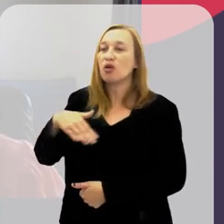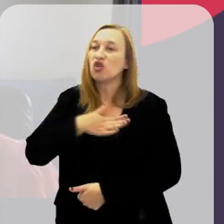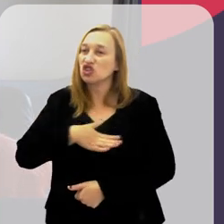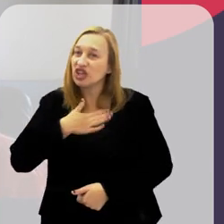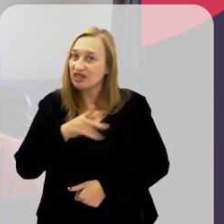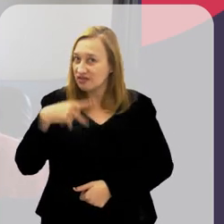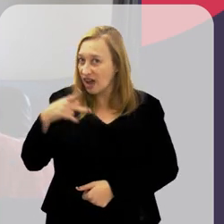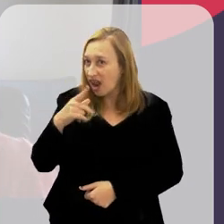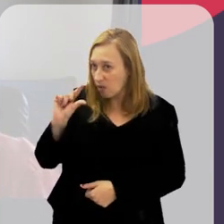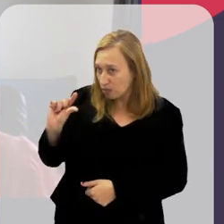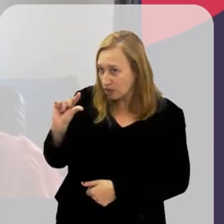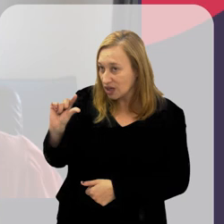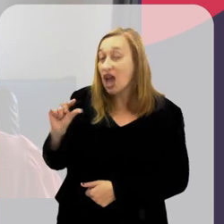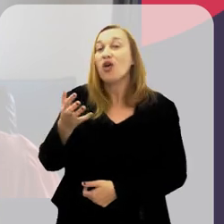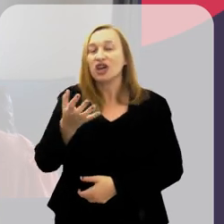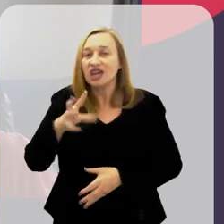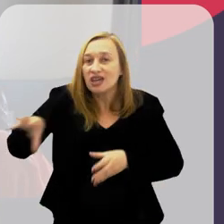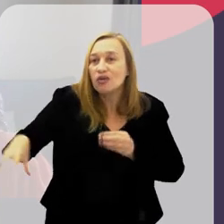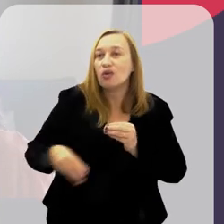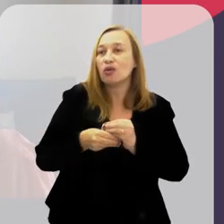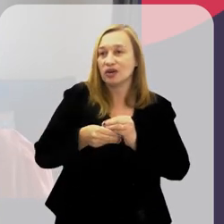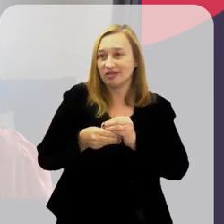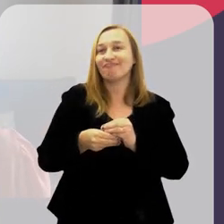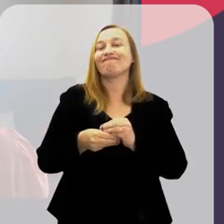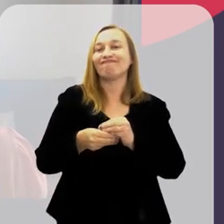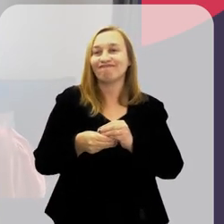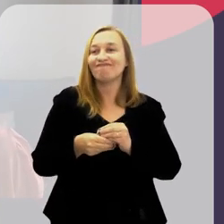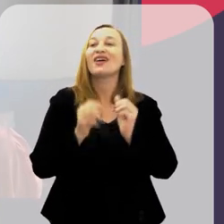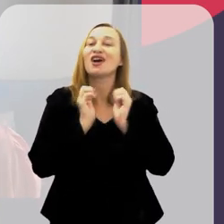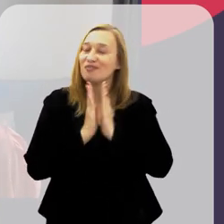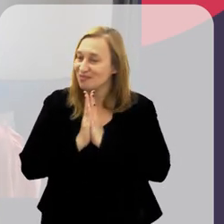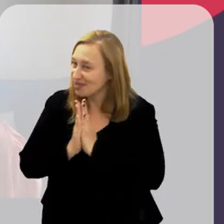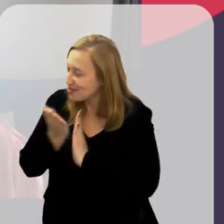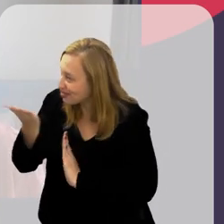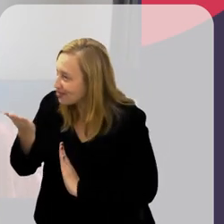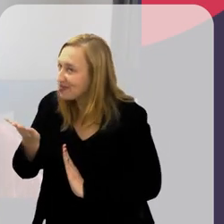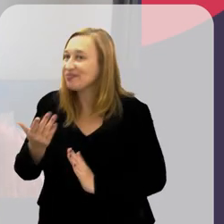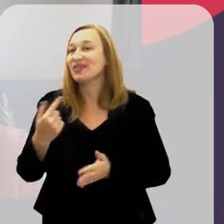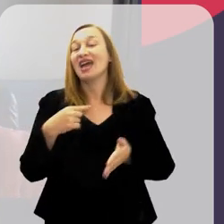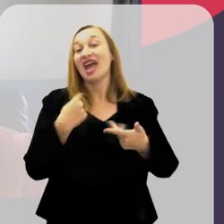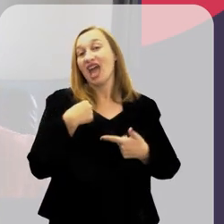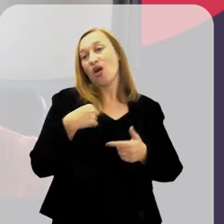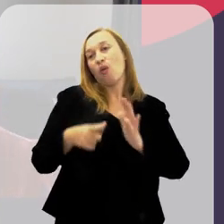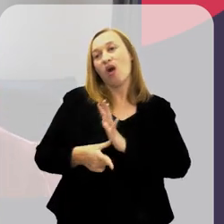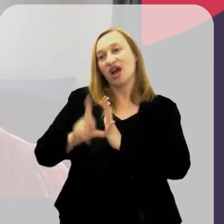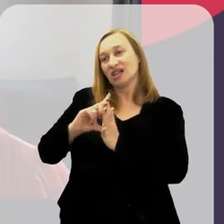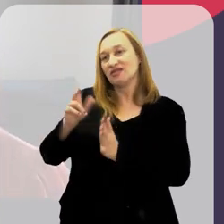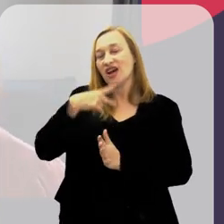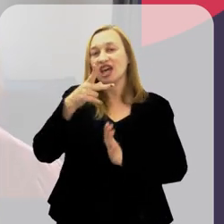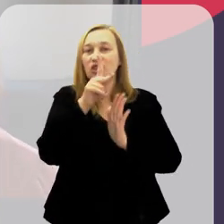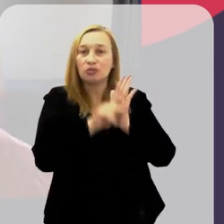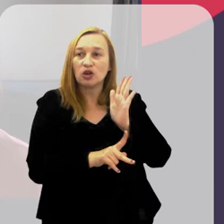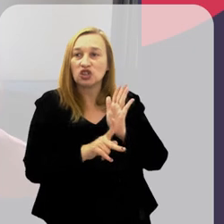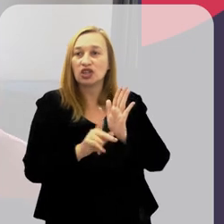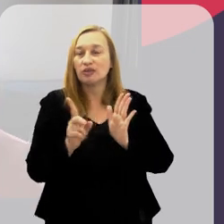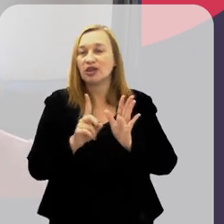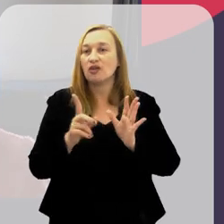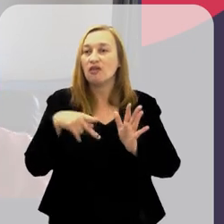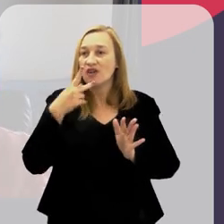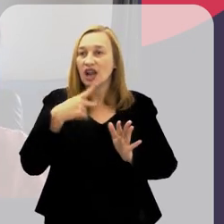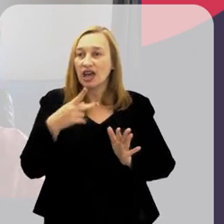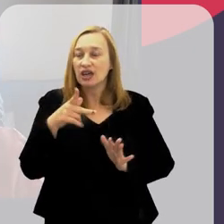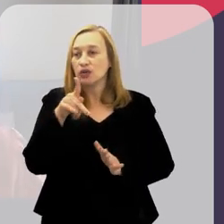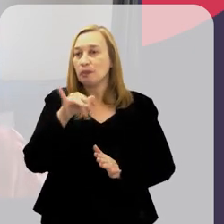A Thelma gostaria de falar um pouquinho sobre isso? Eu queria acrescentar uma coisa. Ah, Eu sim, acho por que favor. a pergunta, eu acabei falando do projeto e não